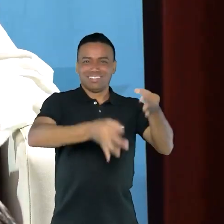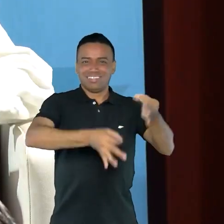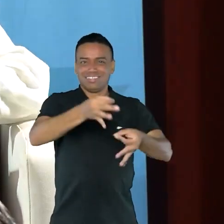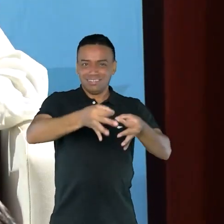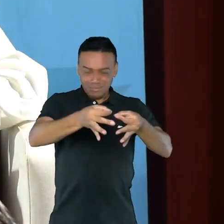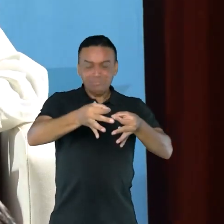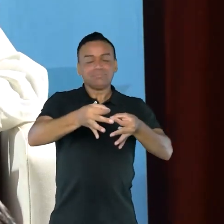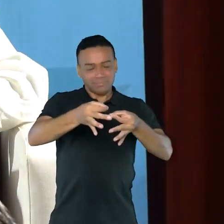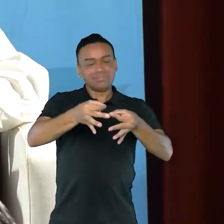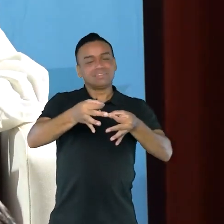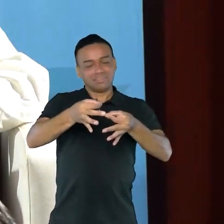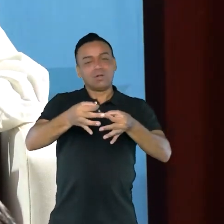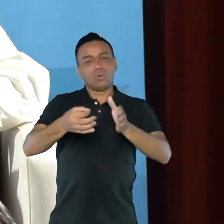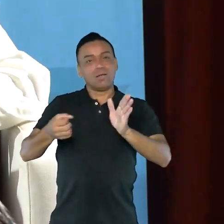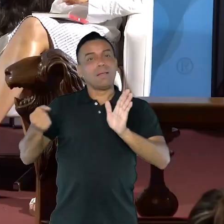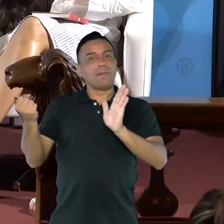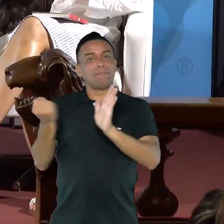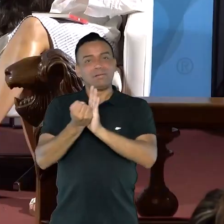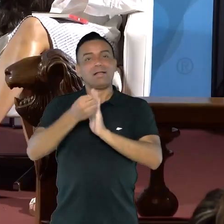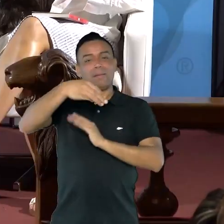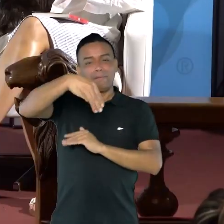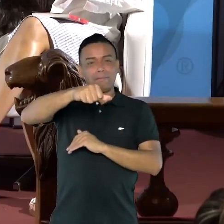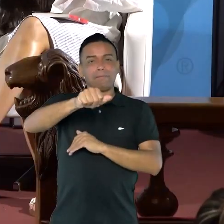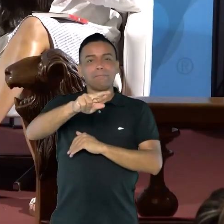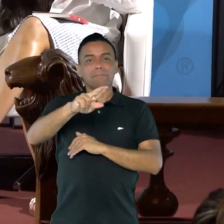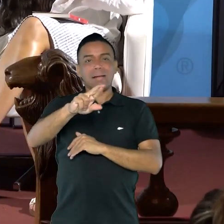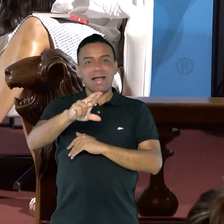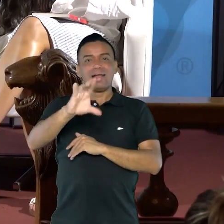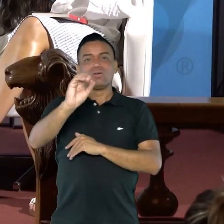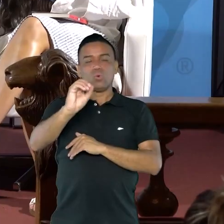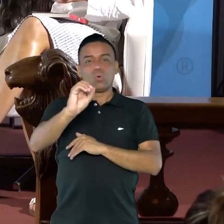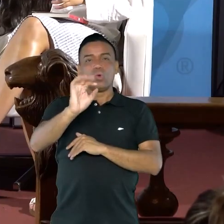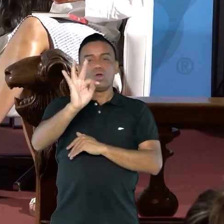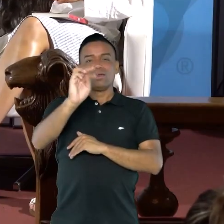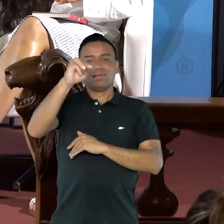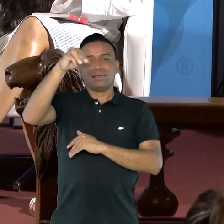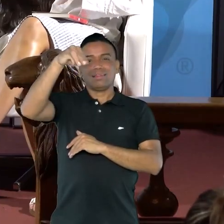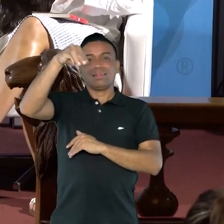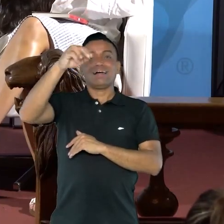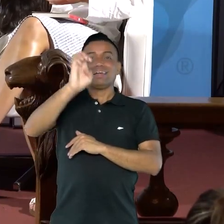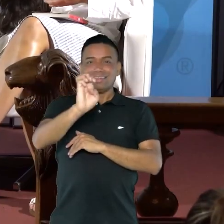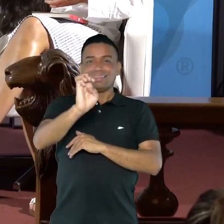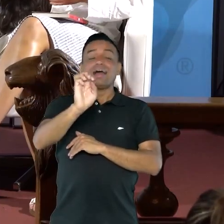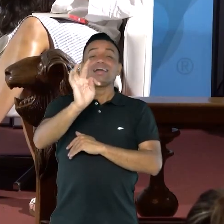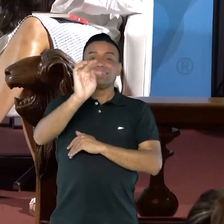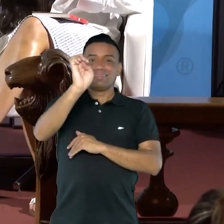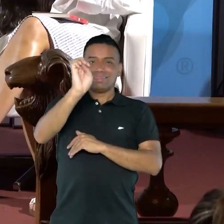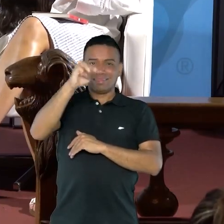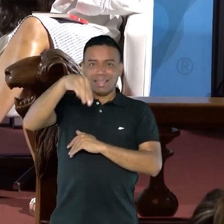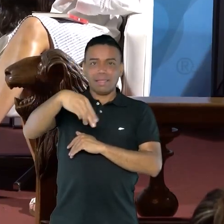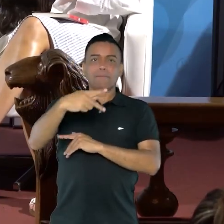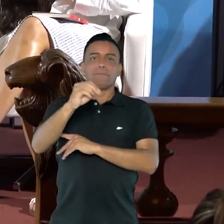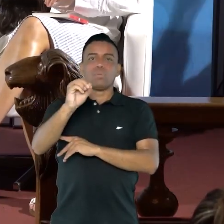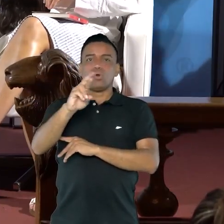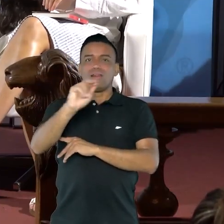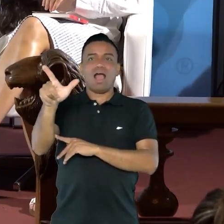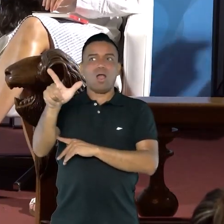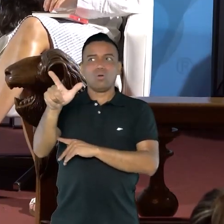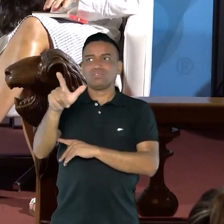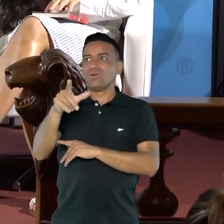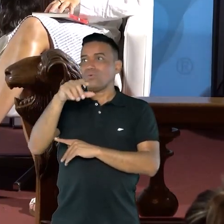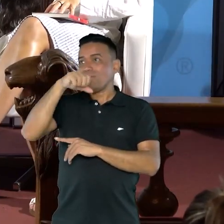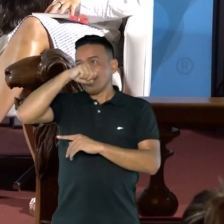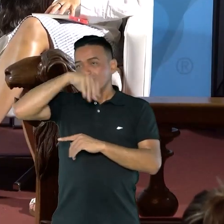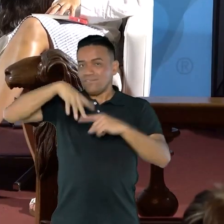julgamento seja marco temporal, porque é em torno de um certo tempo que a violência contra nossos povos